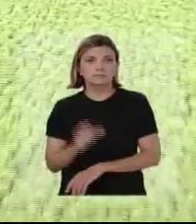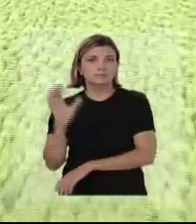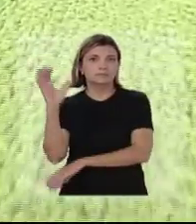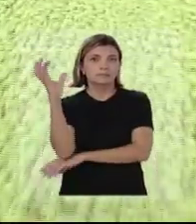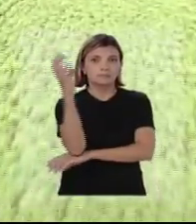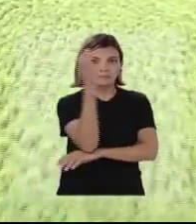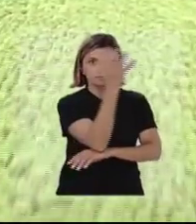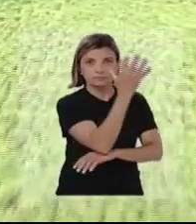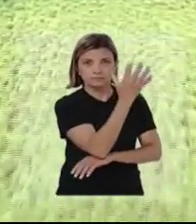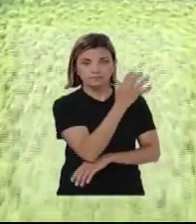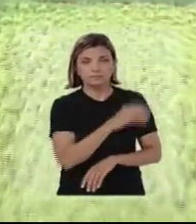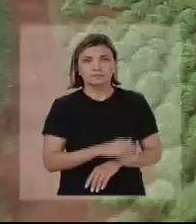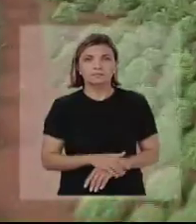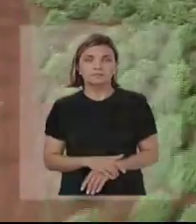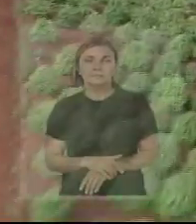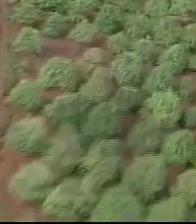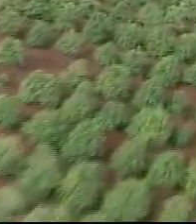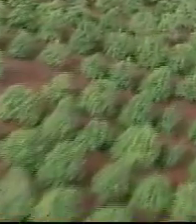Cerrado